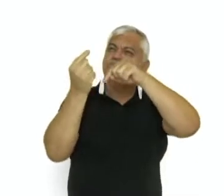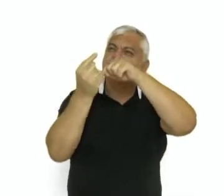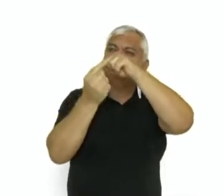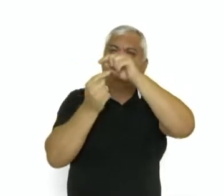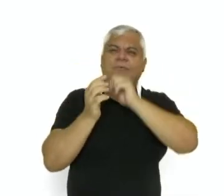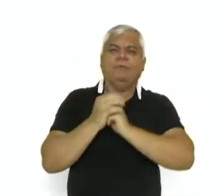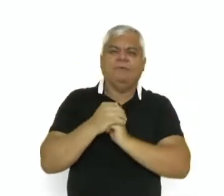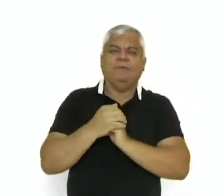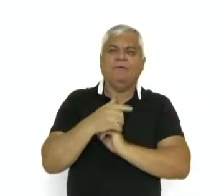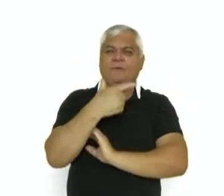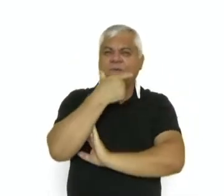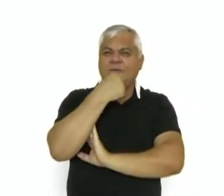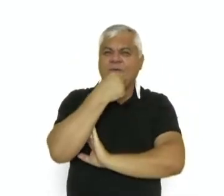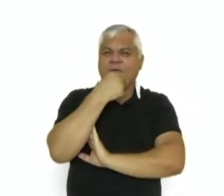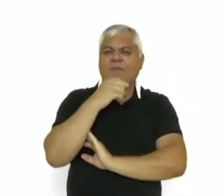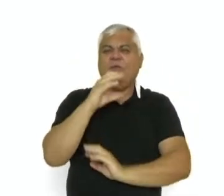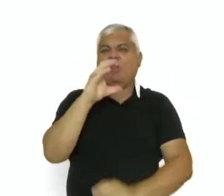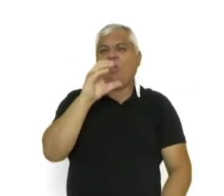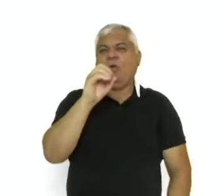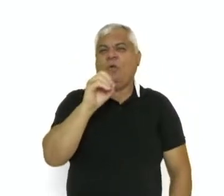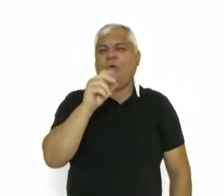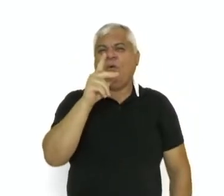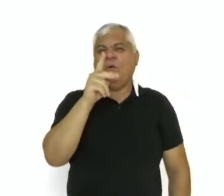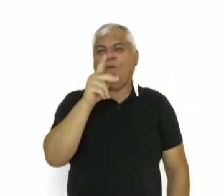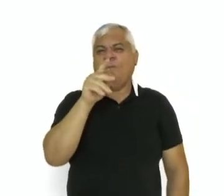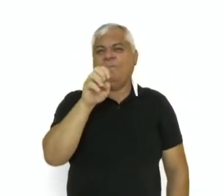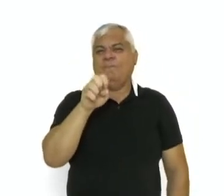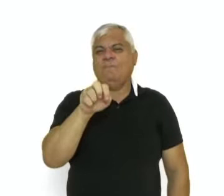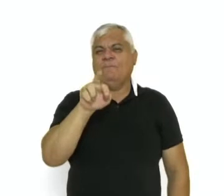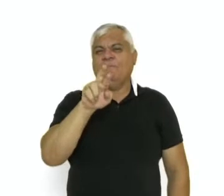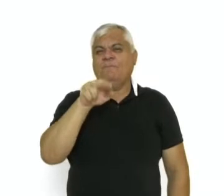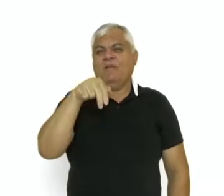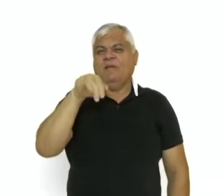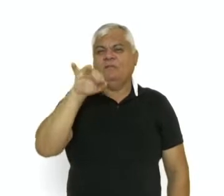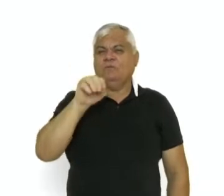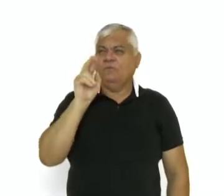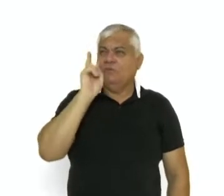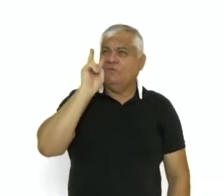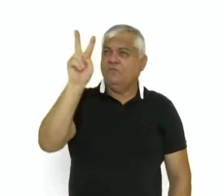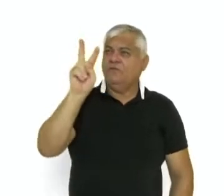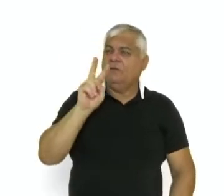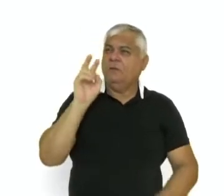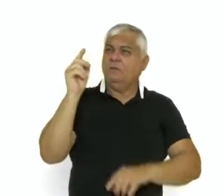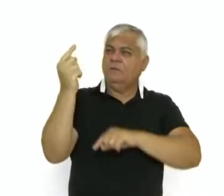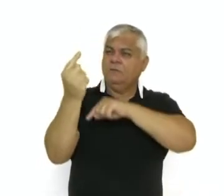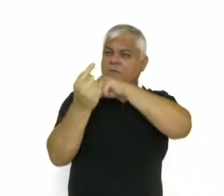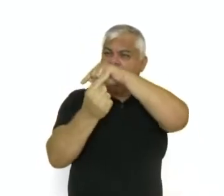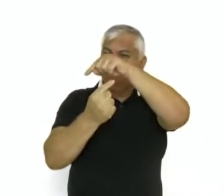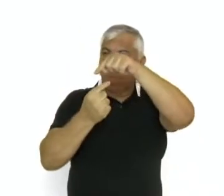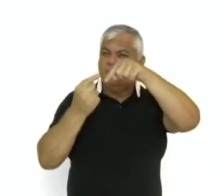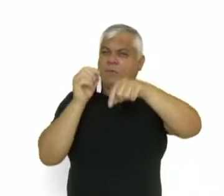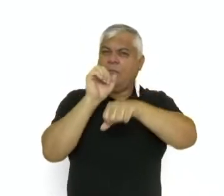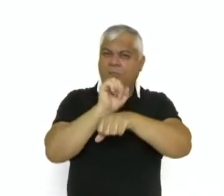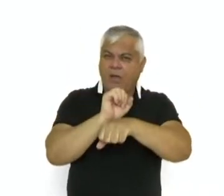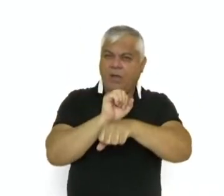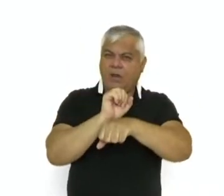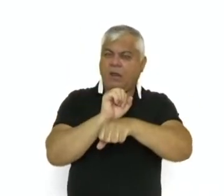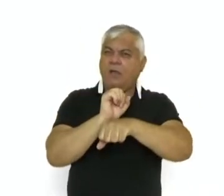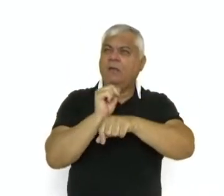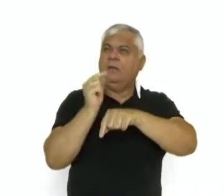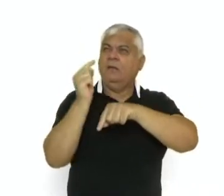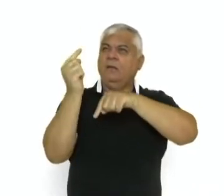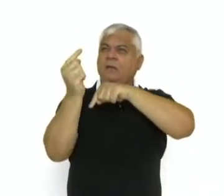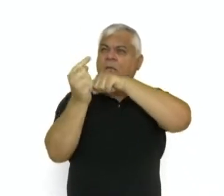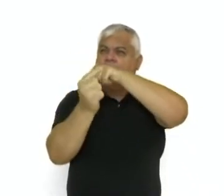o planeta reduzia sua velocidade, parava, regredia a trajetória até parar novamente e